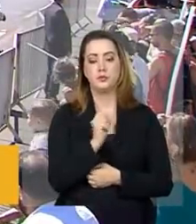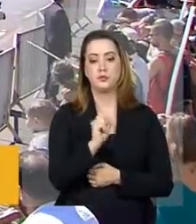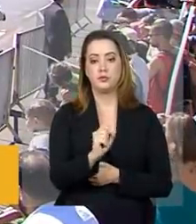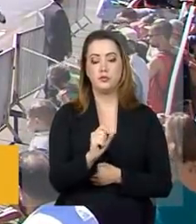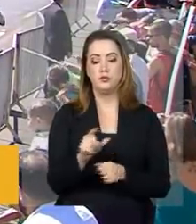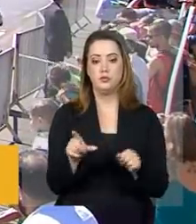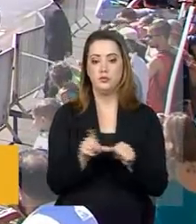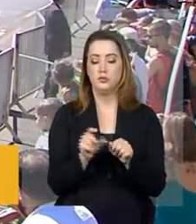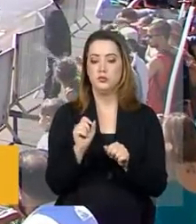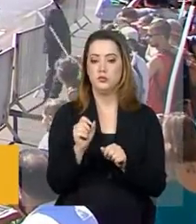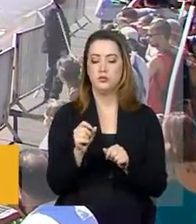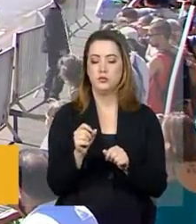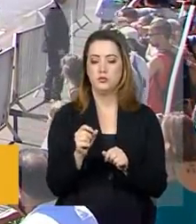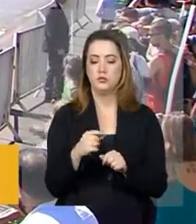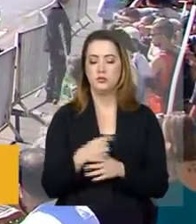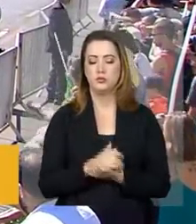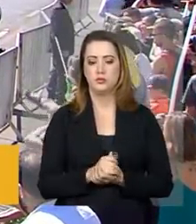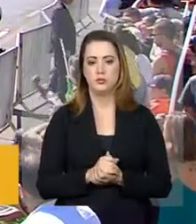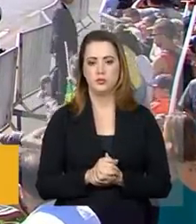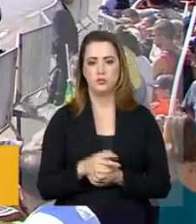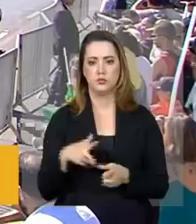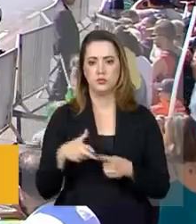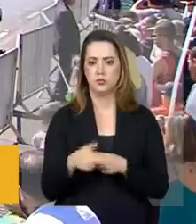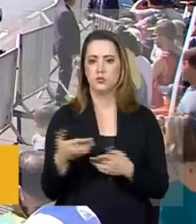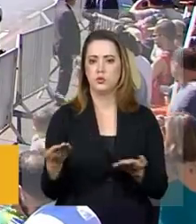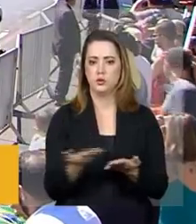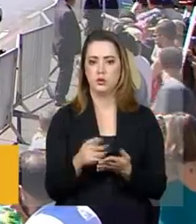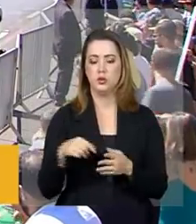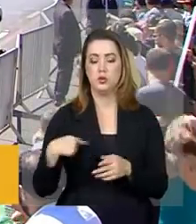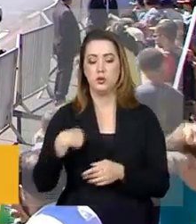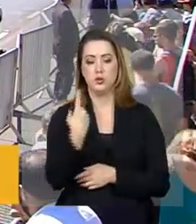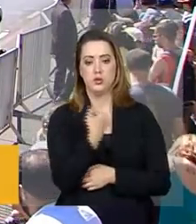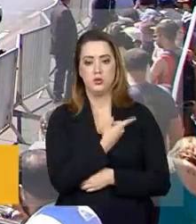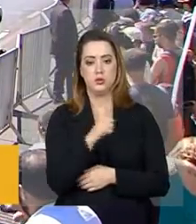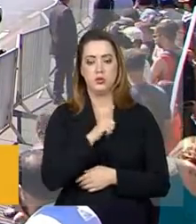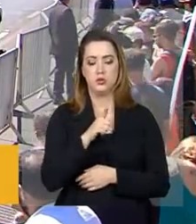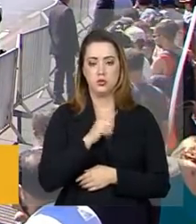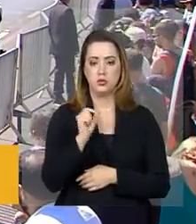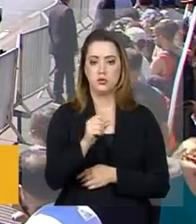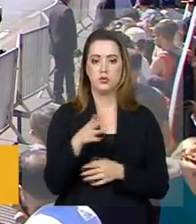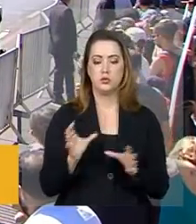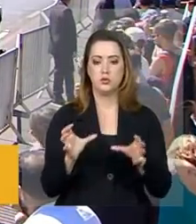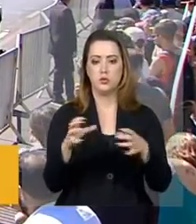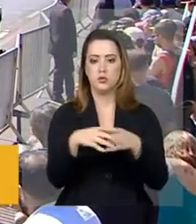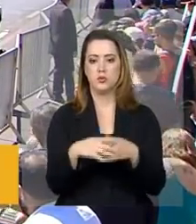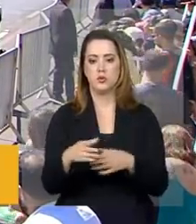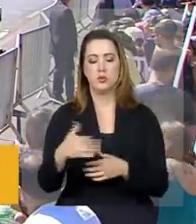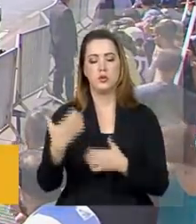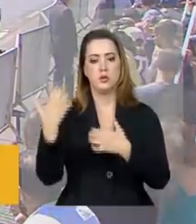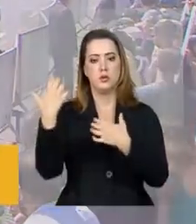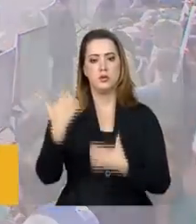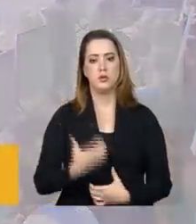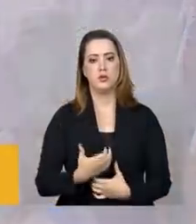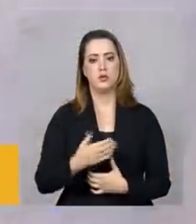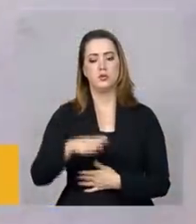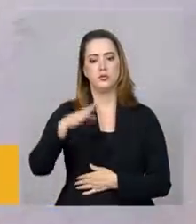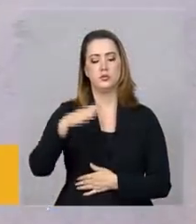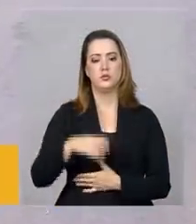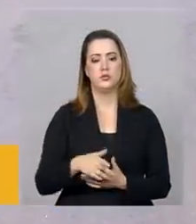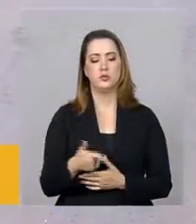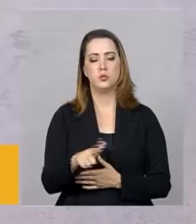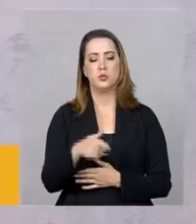teremos uma demonstração de ordem unida, batalhão armados de sem comando. Realizará